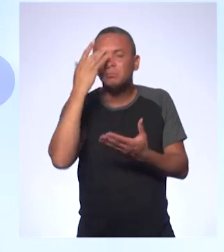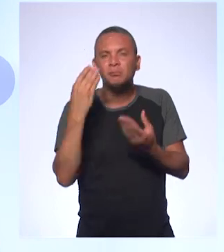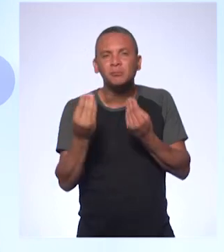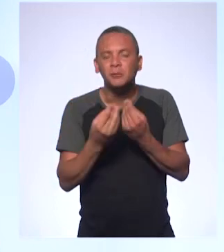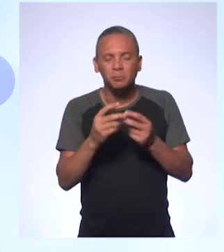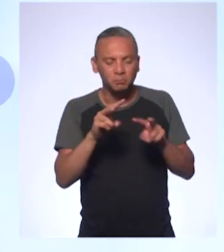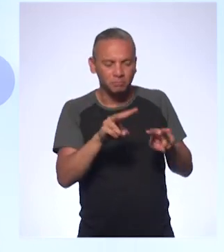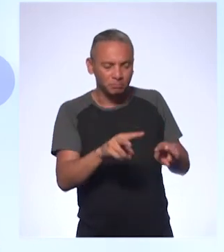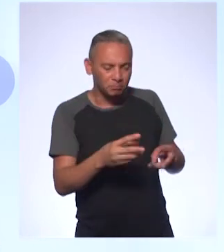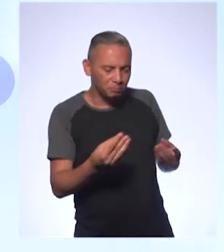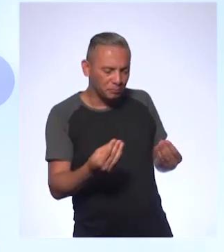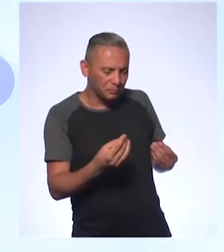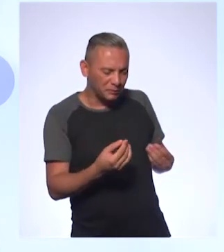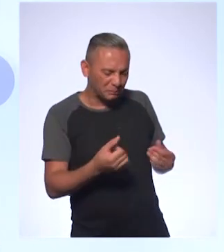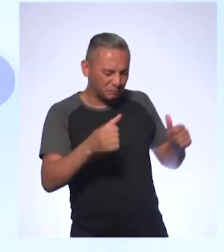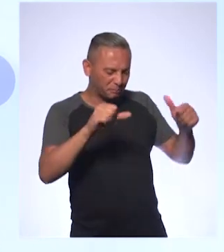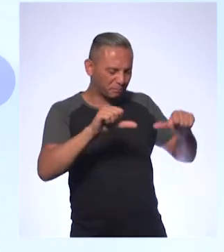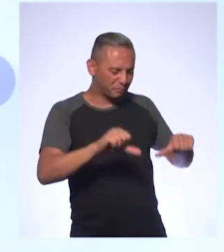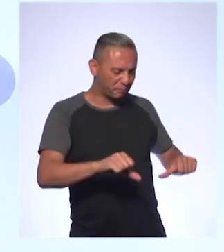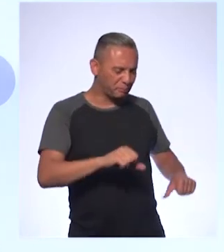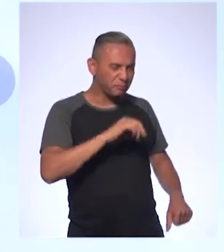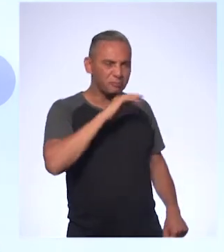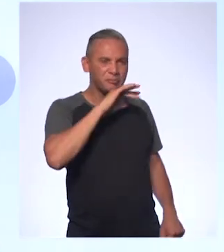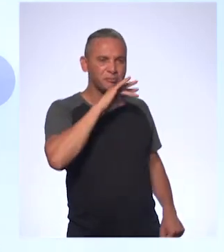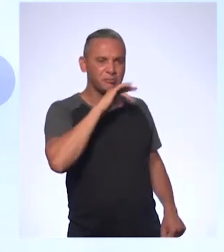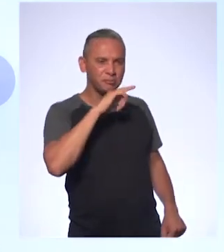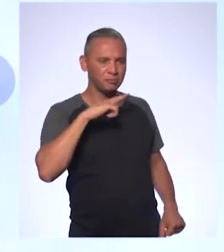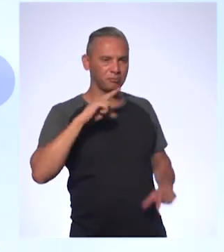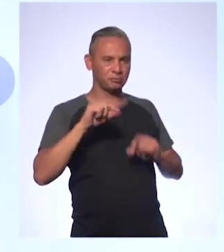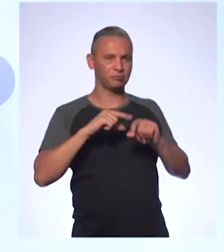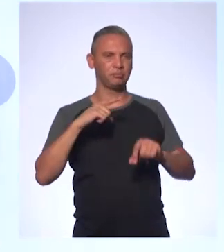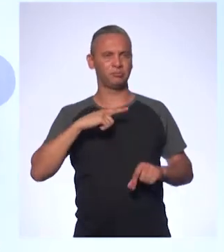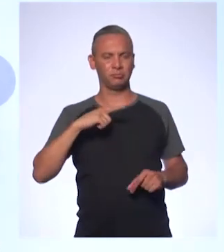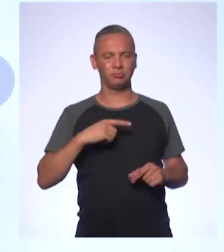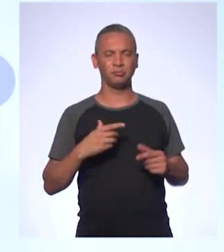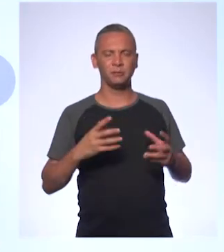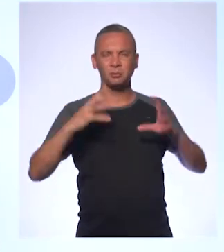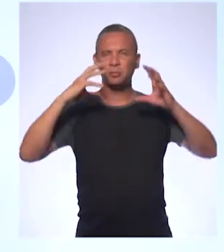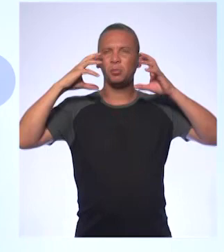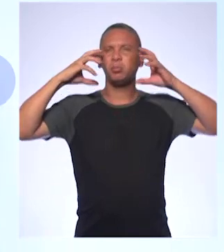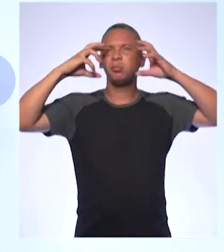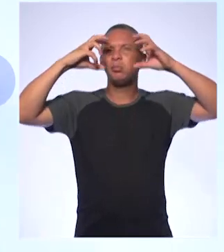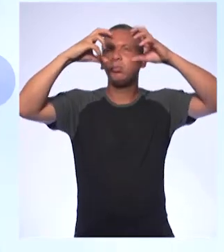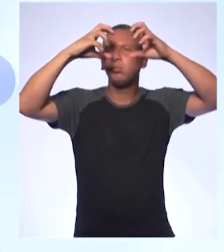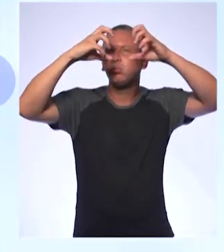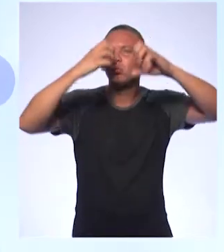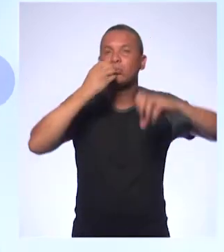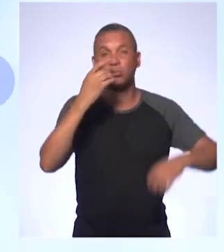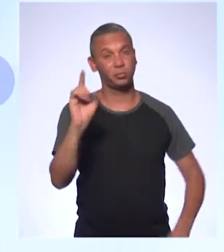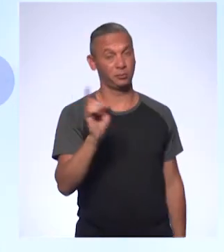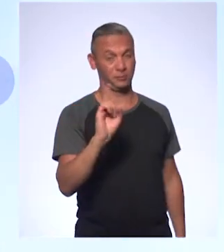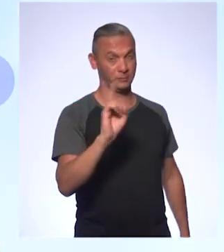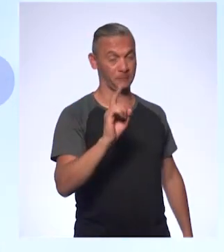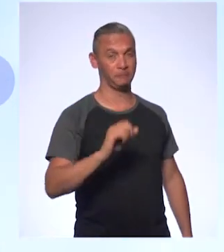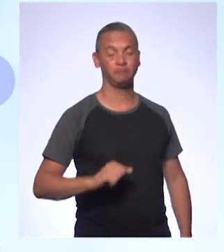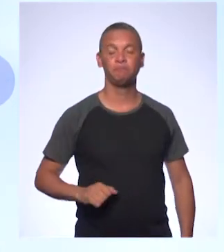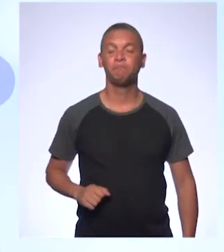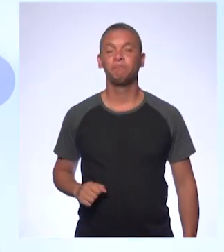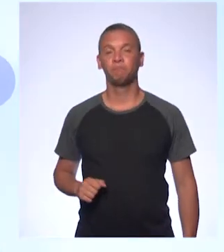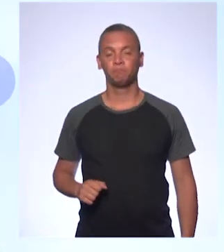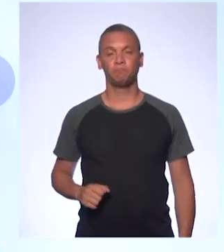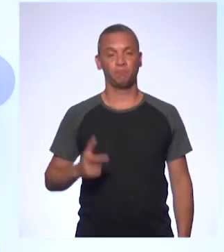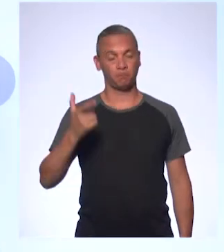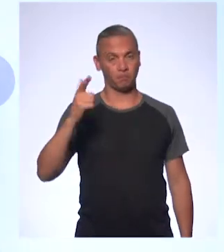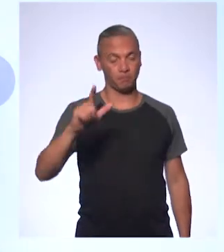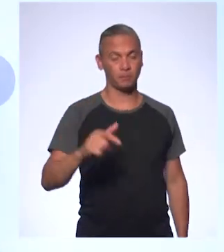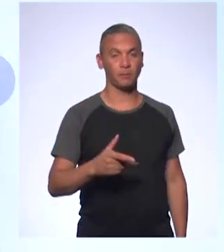visão talvez negativa ou uma de escuridão, sabe? Algo não tão positivo, né?